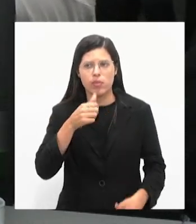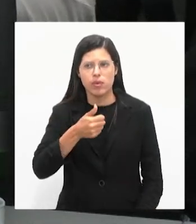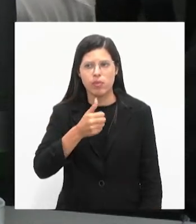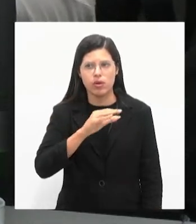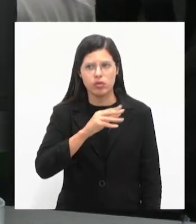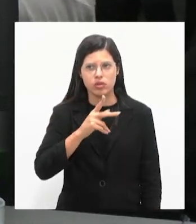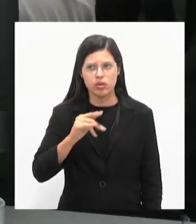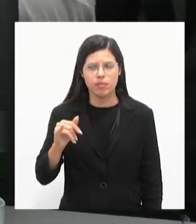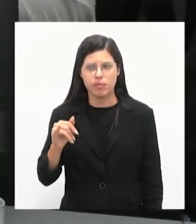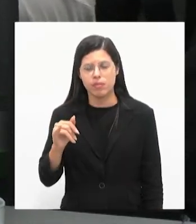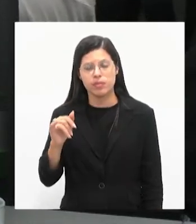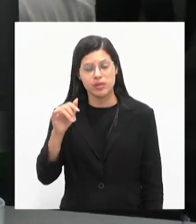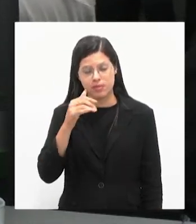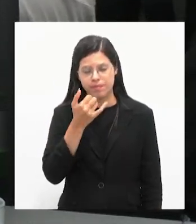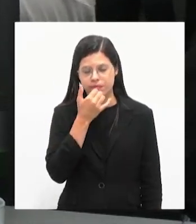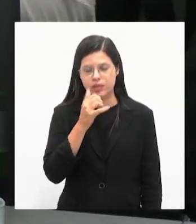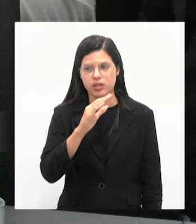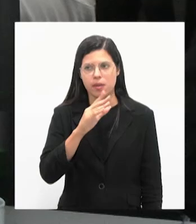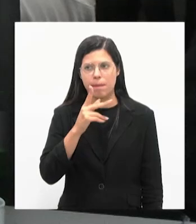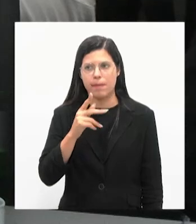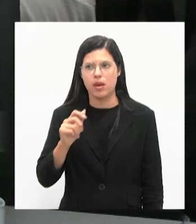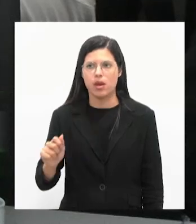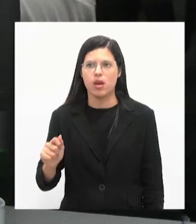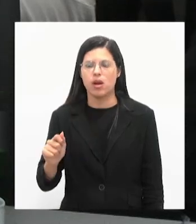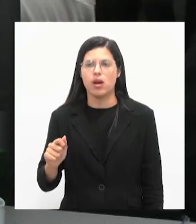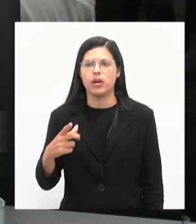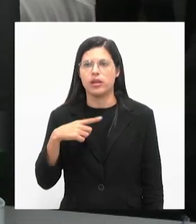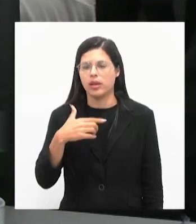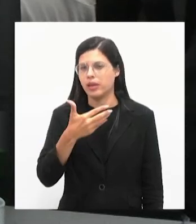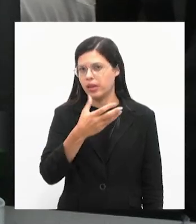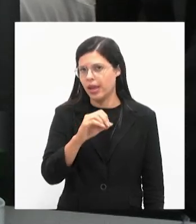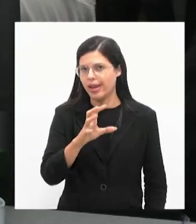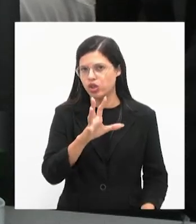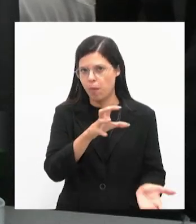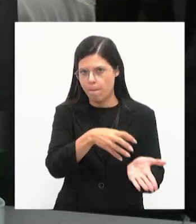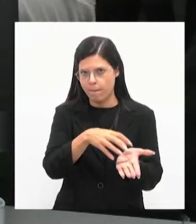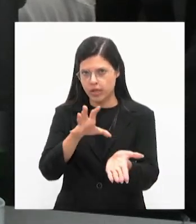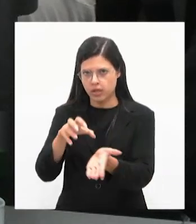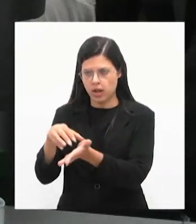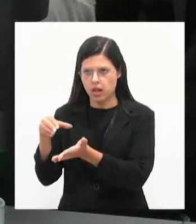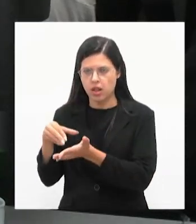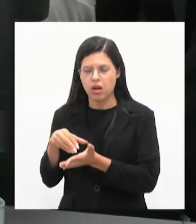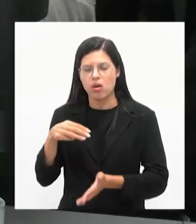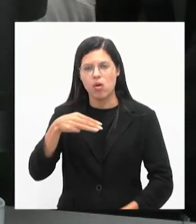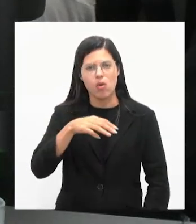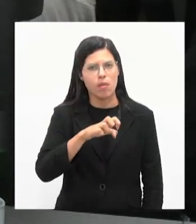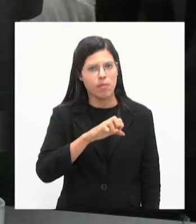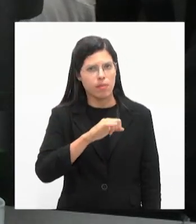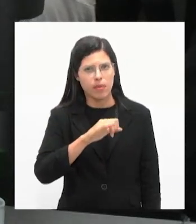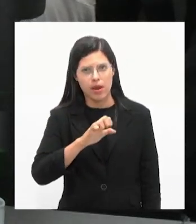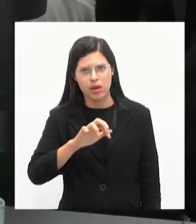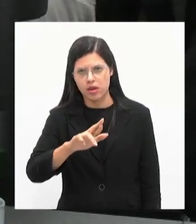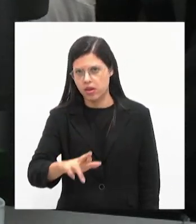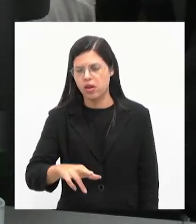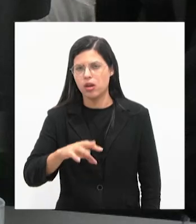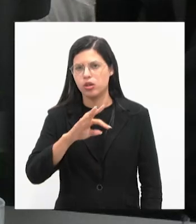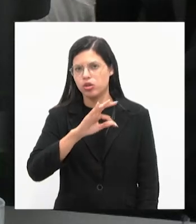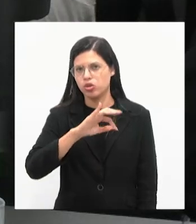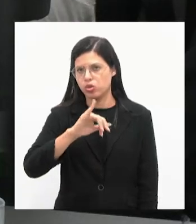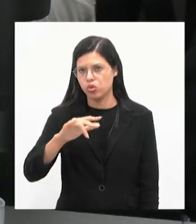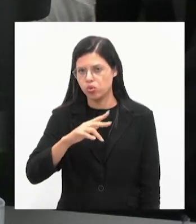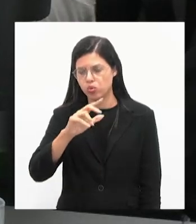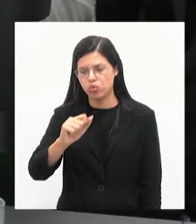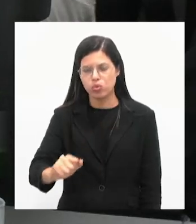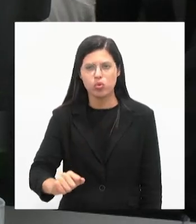pega parte da capital, né, em si, são 10 unidades, 10 batalhões, MEA, pega ali a área da Grande Tijuca, Zona Sul,